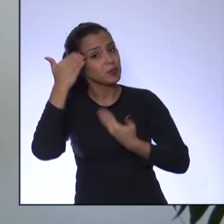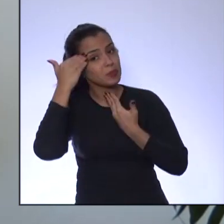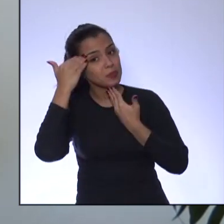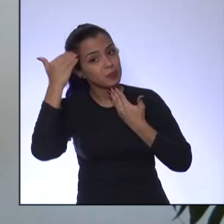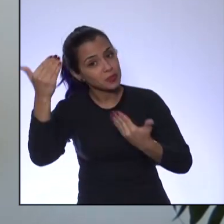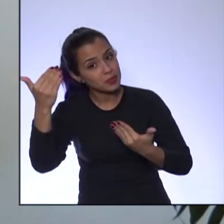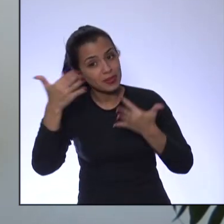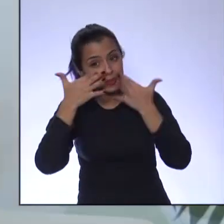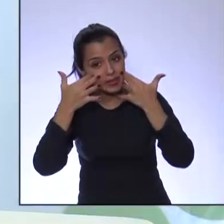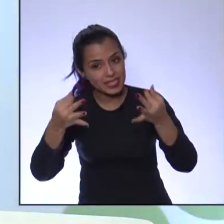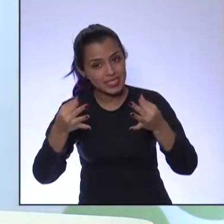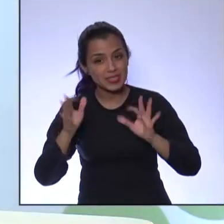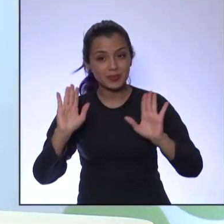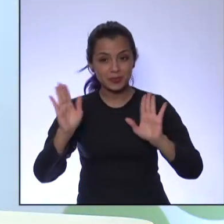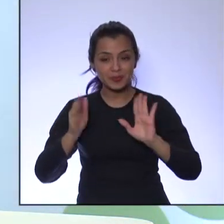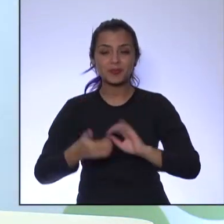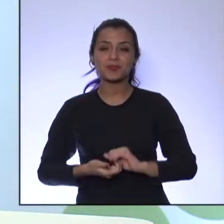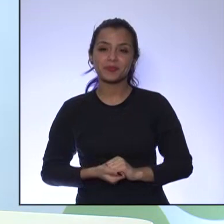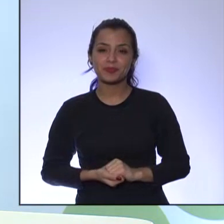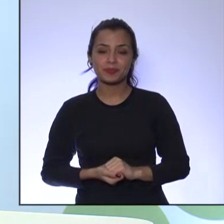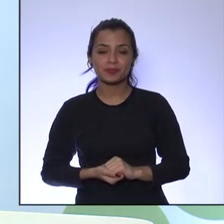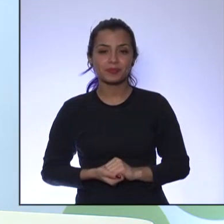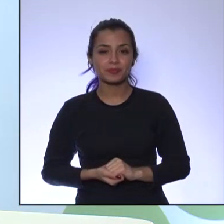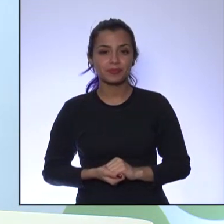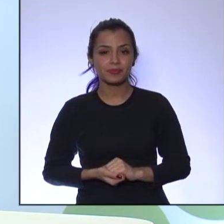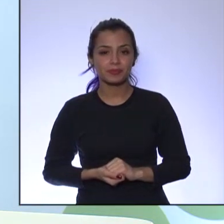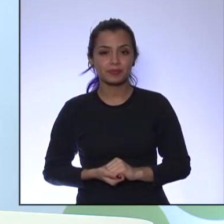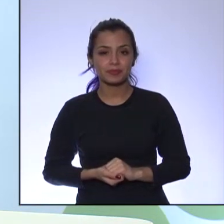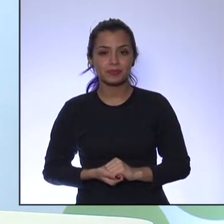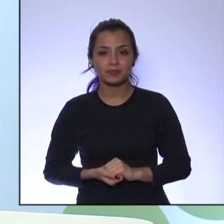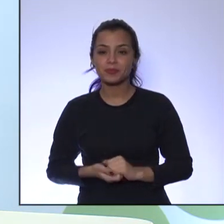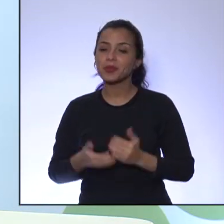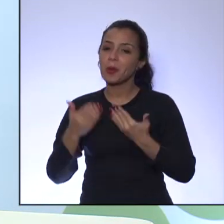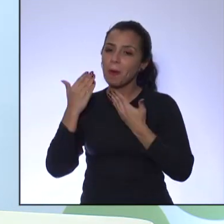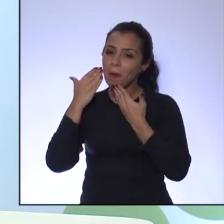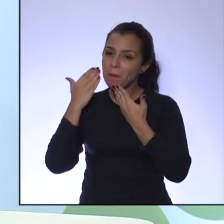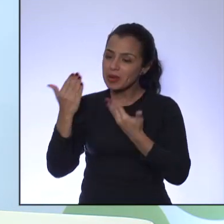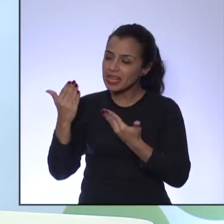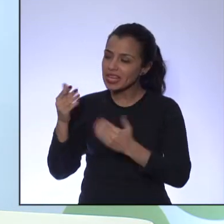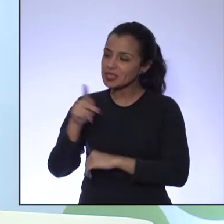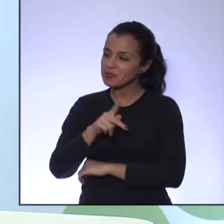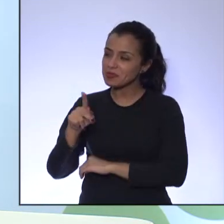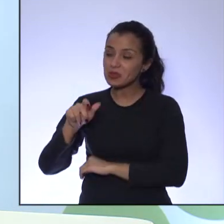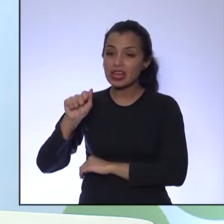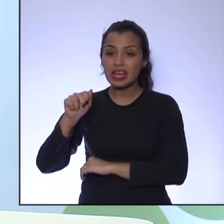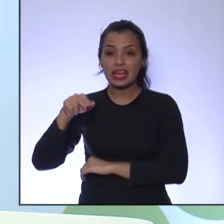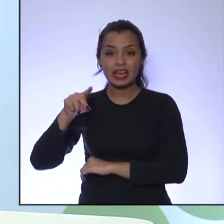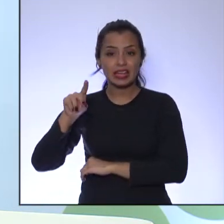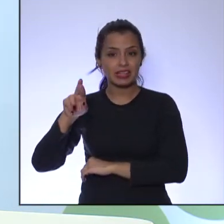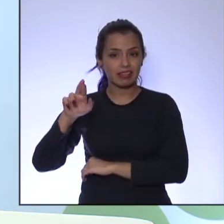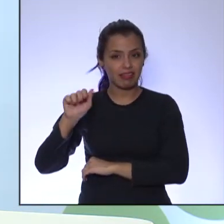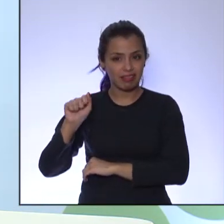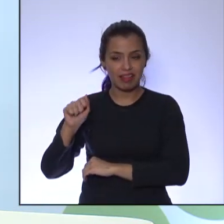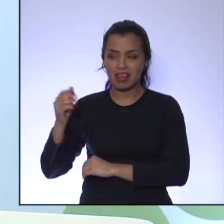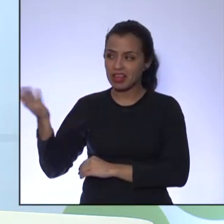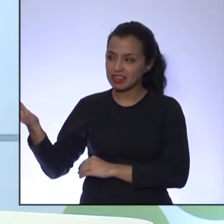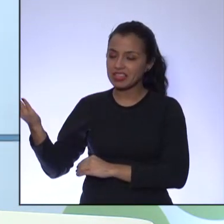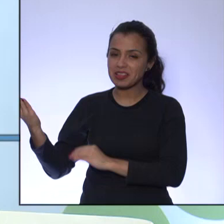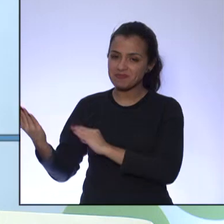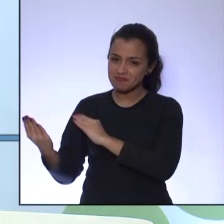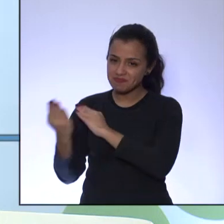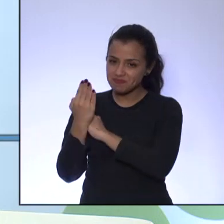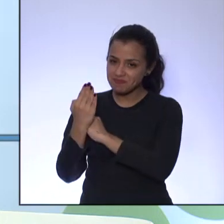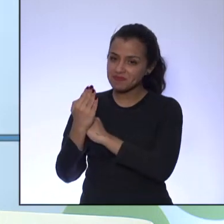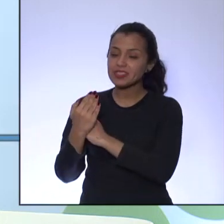pela atenção. Até logo! Obrigada, professora Andréia, por essa maravilhosa contribuição. Eu gostaria também